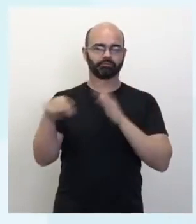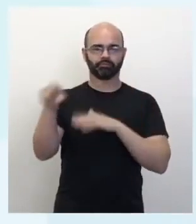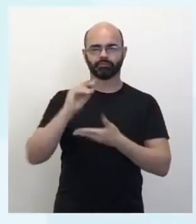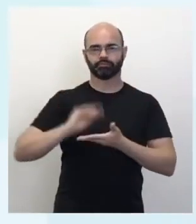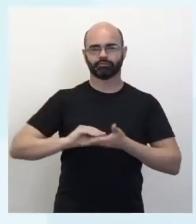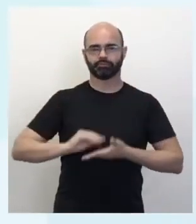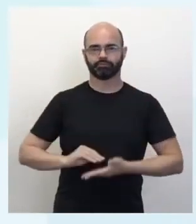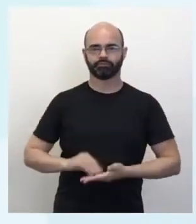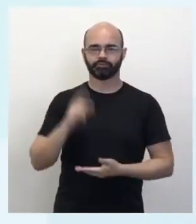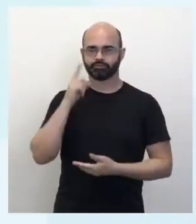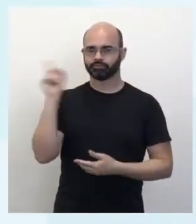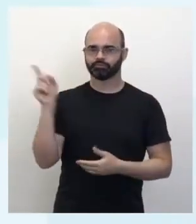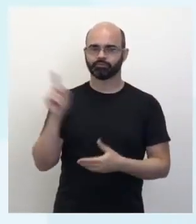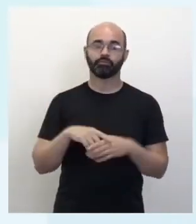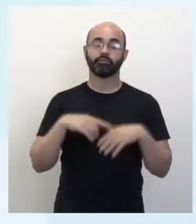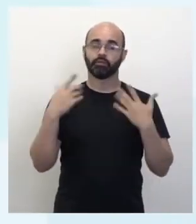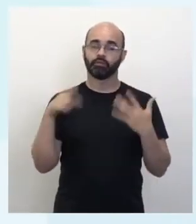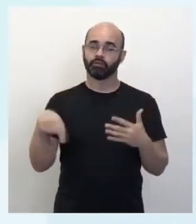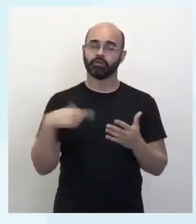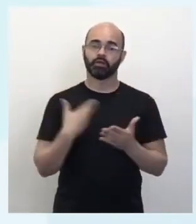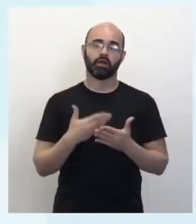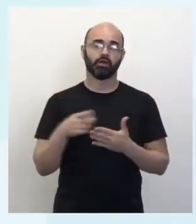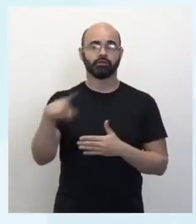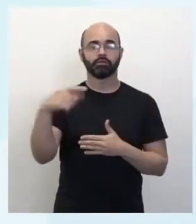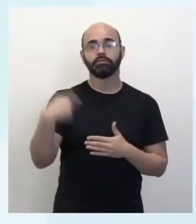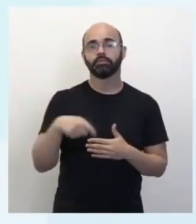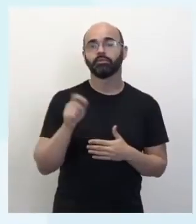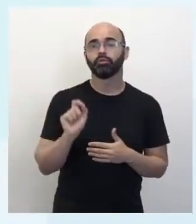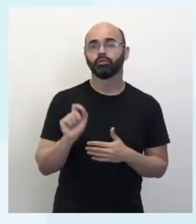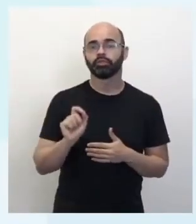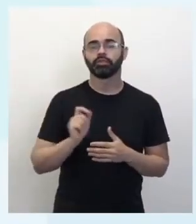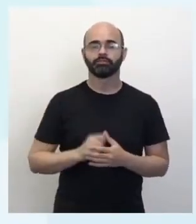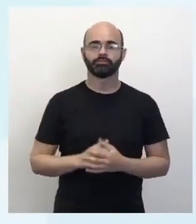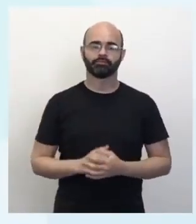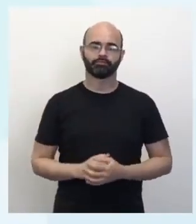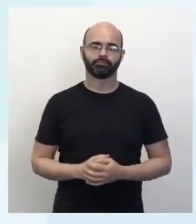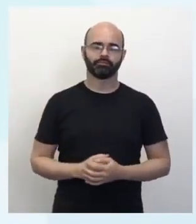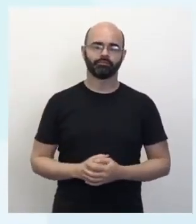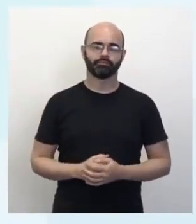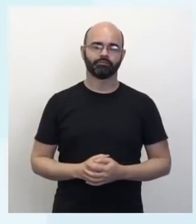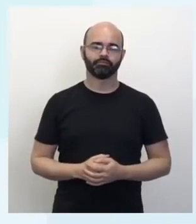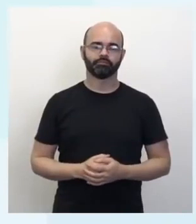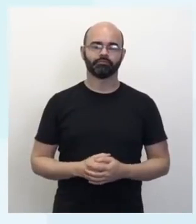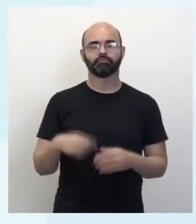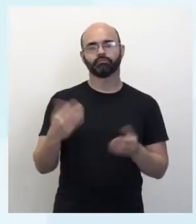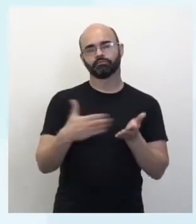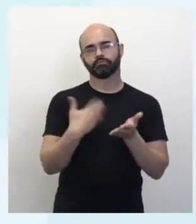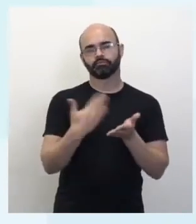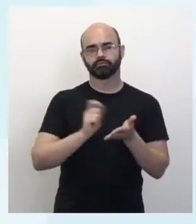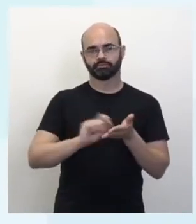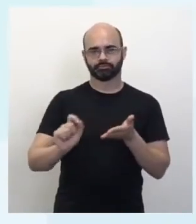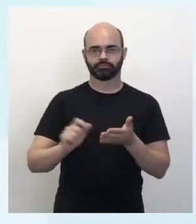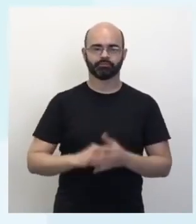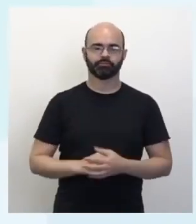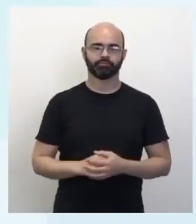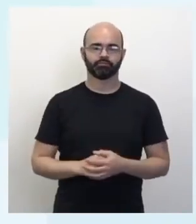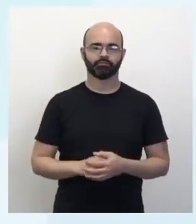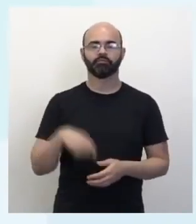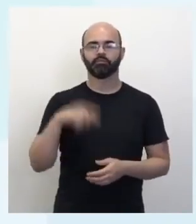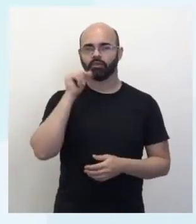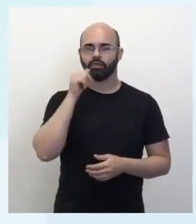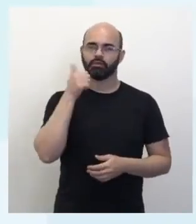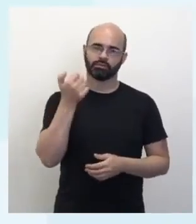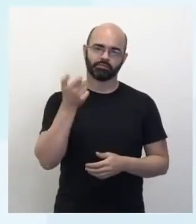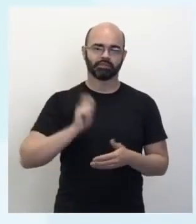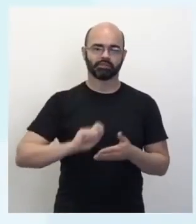aí. So, for this class, you will need... Para esta aula você precisará de your notebook, o seu caderno, a pen or a